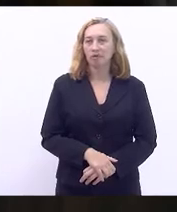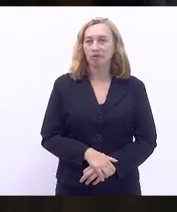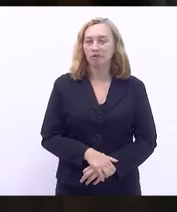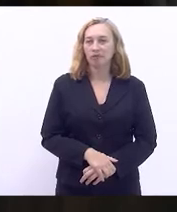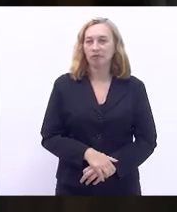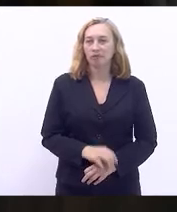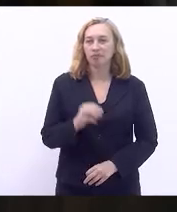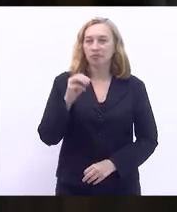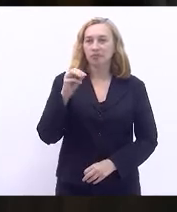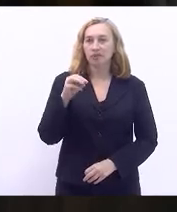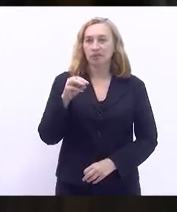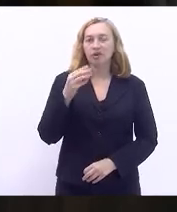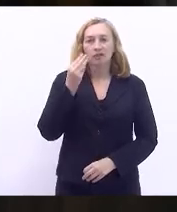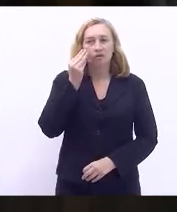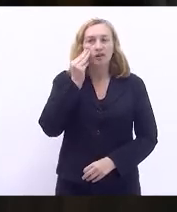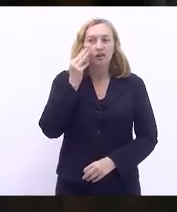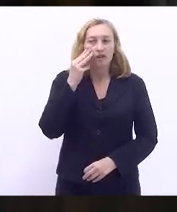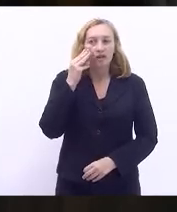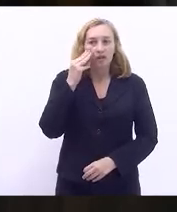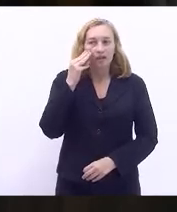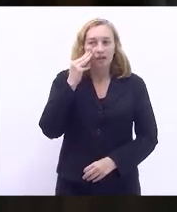Deputado Valdec Carneiro.